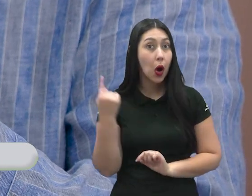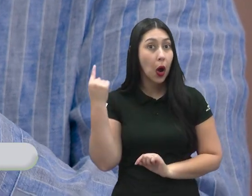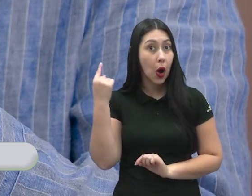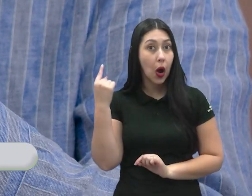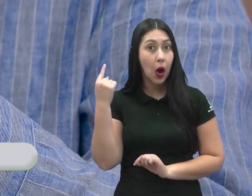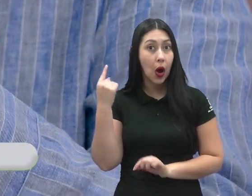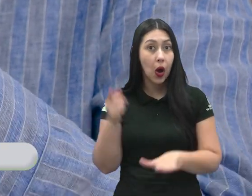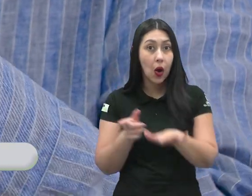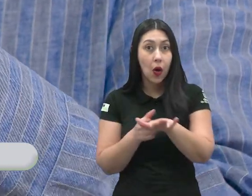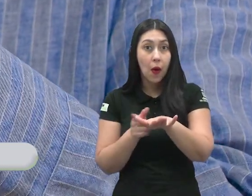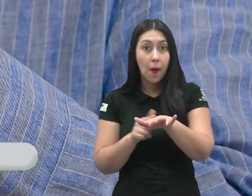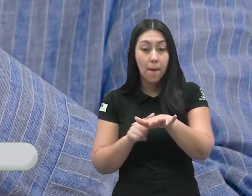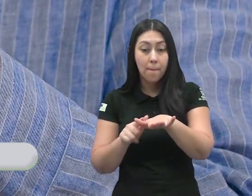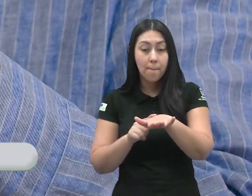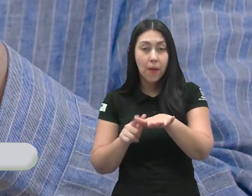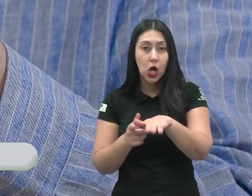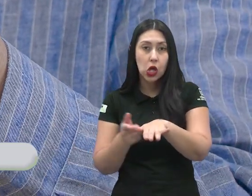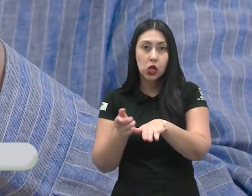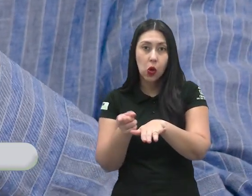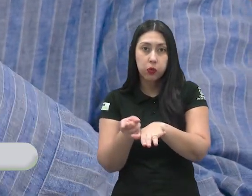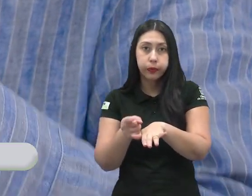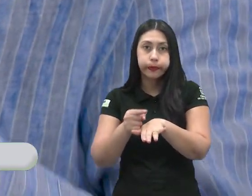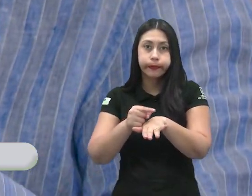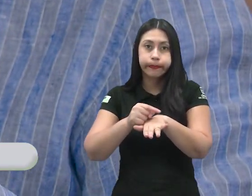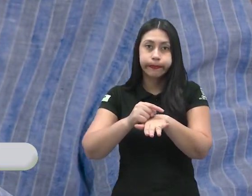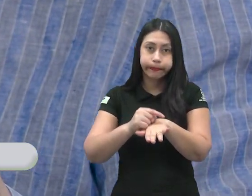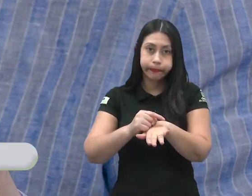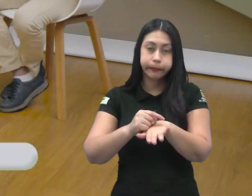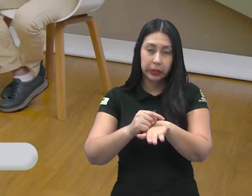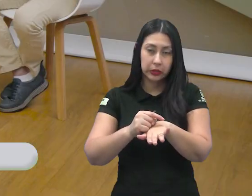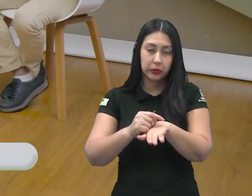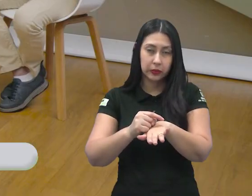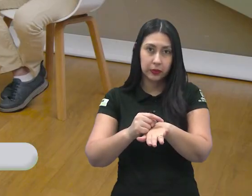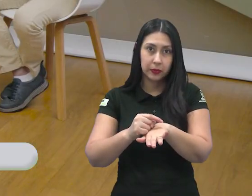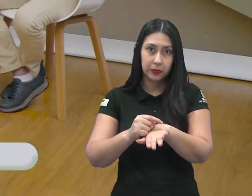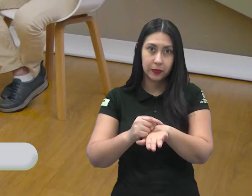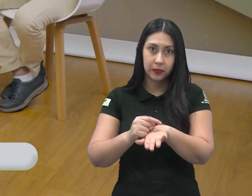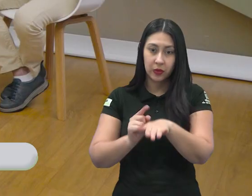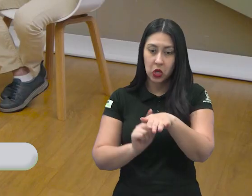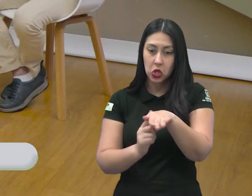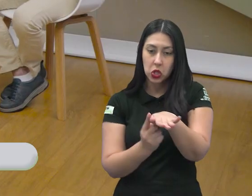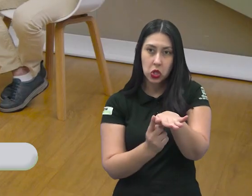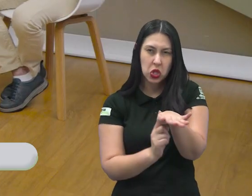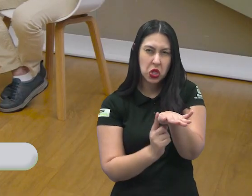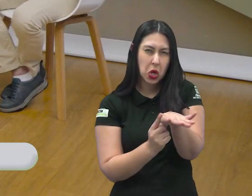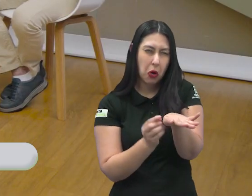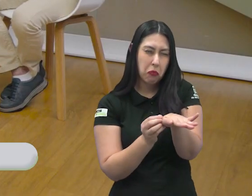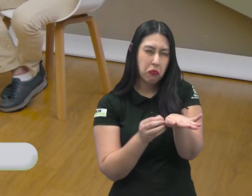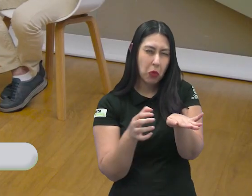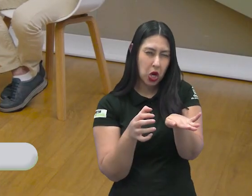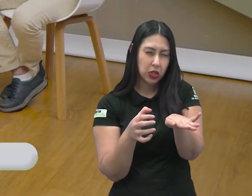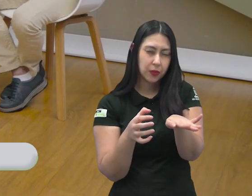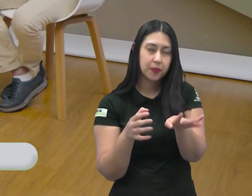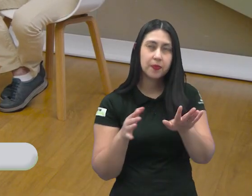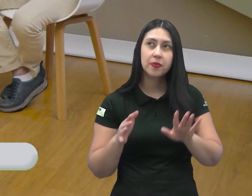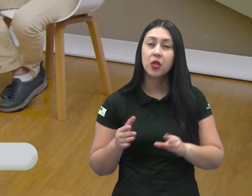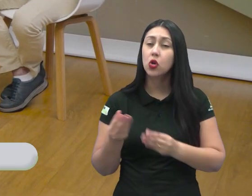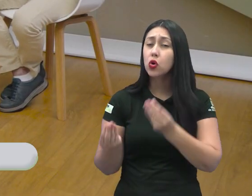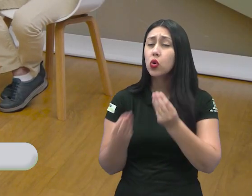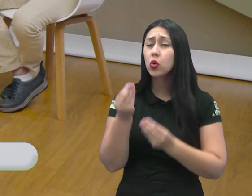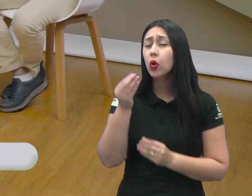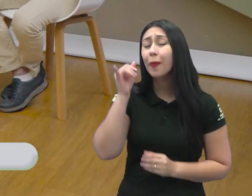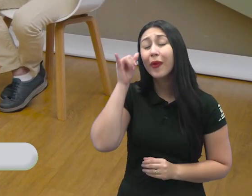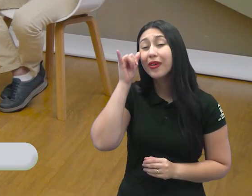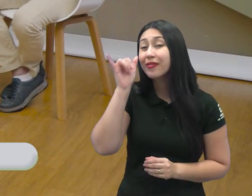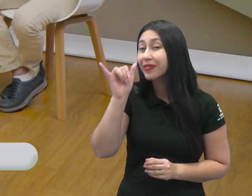ele desvia para cá e o primeiro dedo desvia para lá e forma essa calosidade aqui. Joanete, como é que você pode evitar o